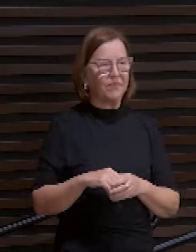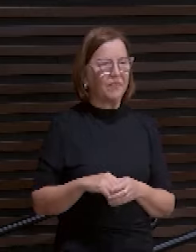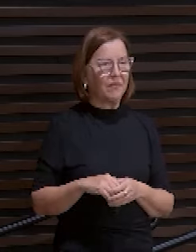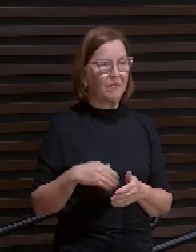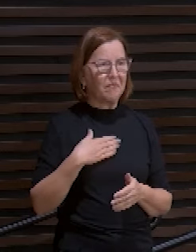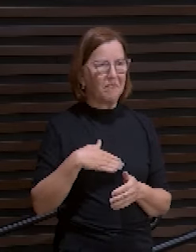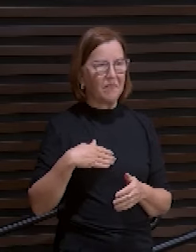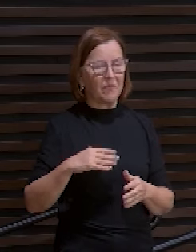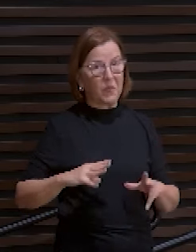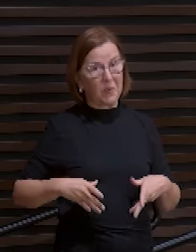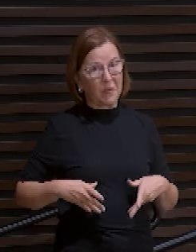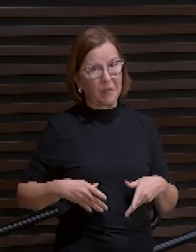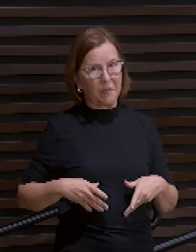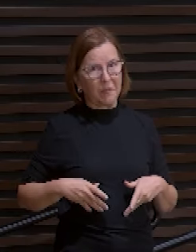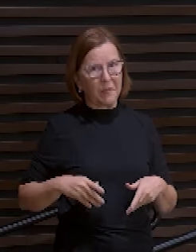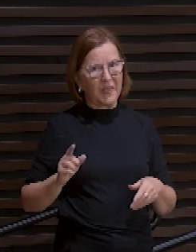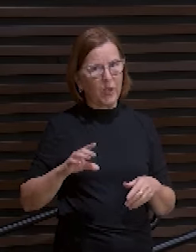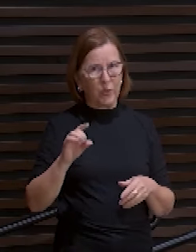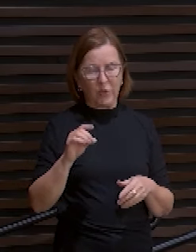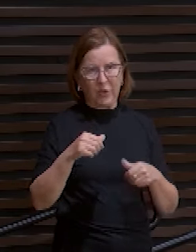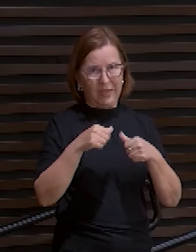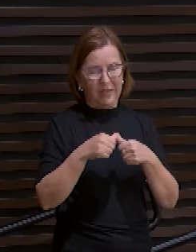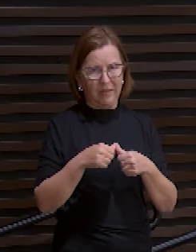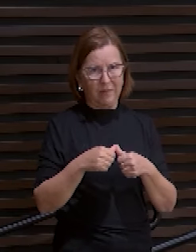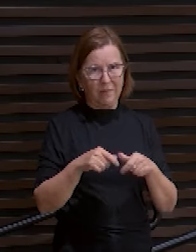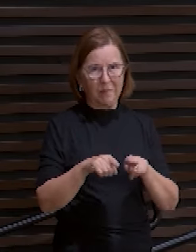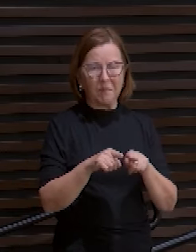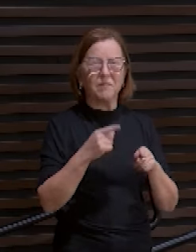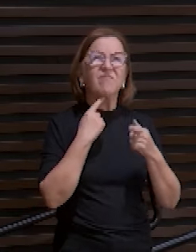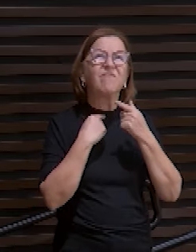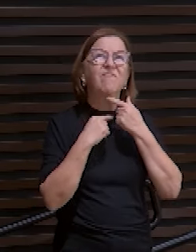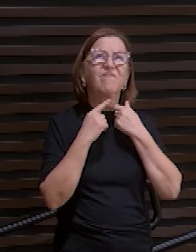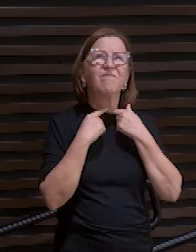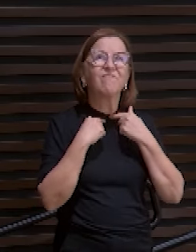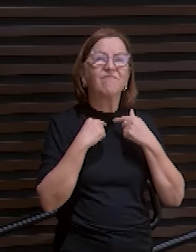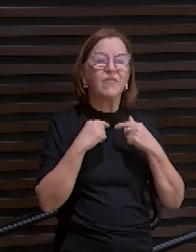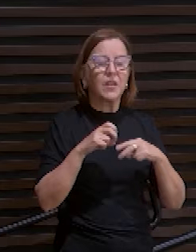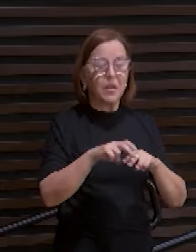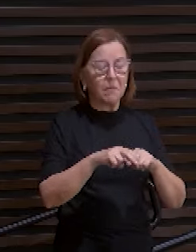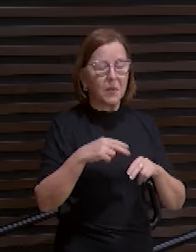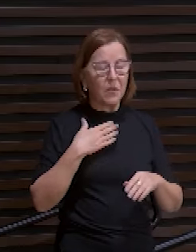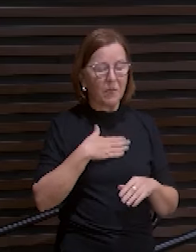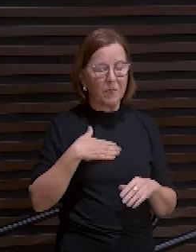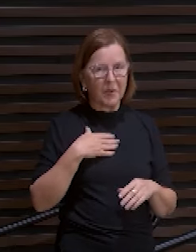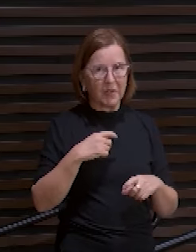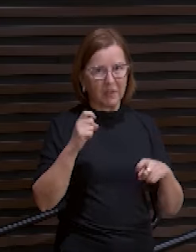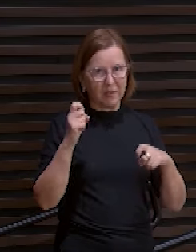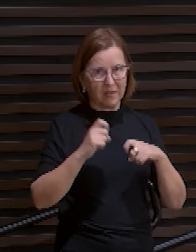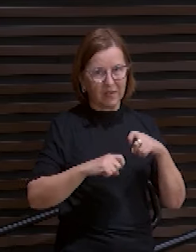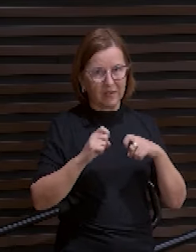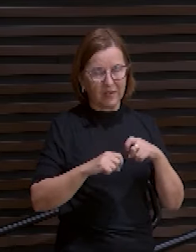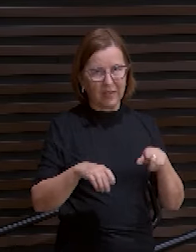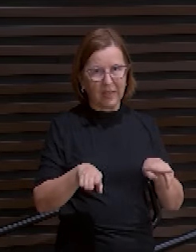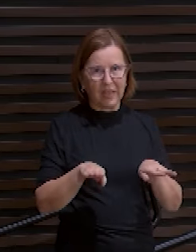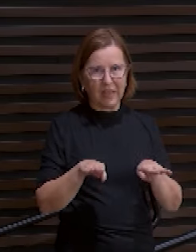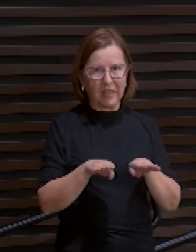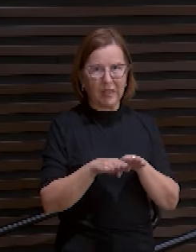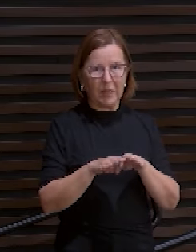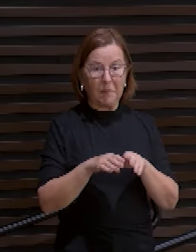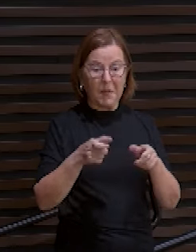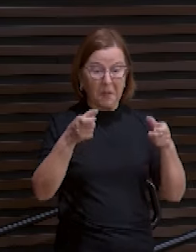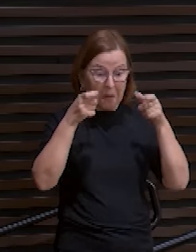é mais do que isso é um Anseio por Prazeres sexuais mas não só isso é uma cobiça por Bens